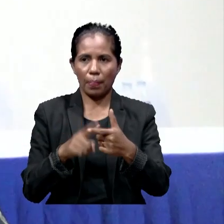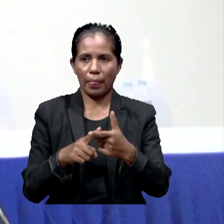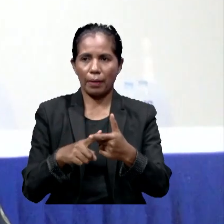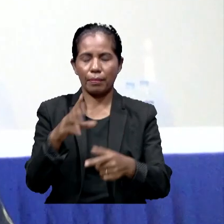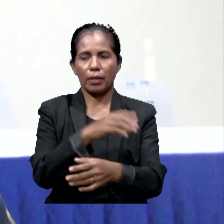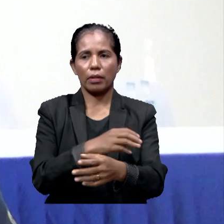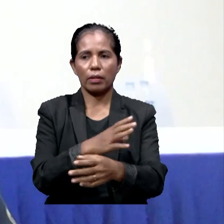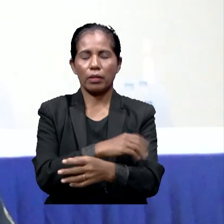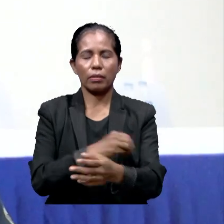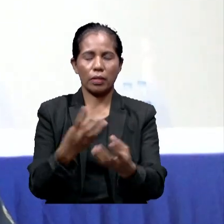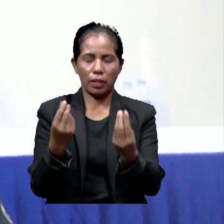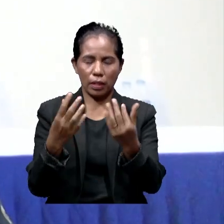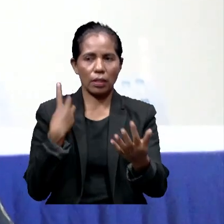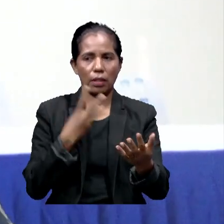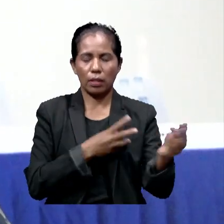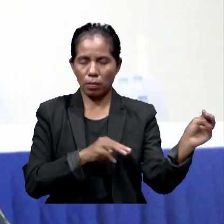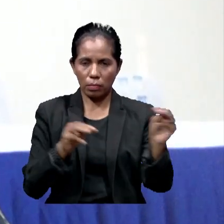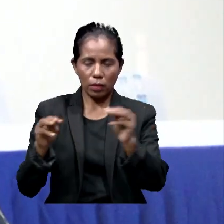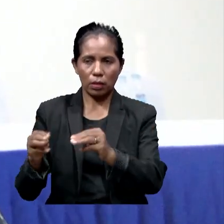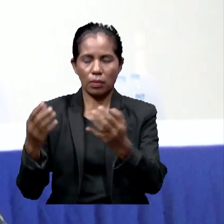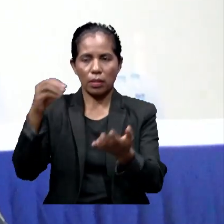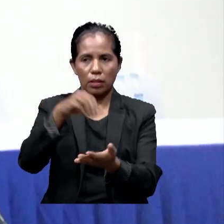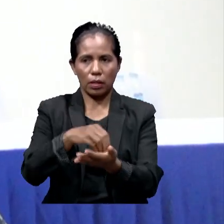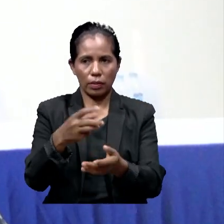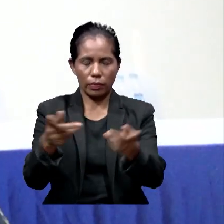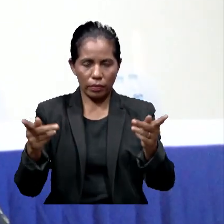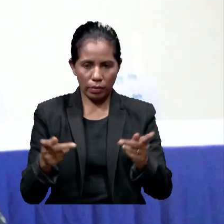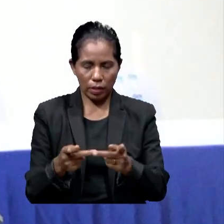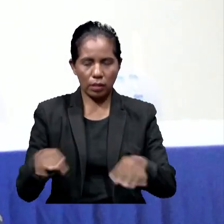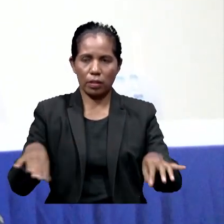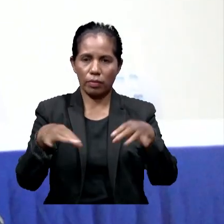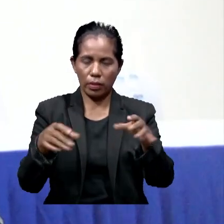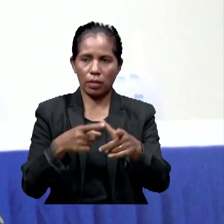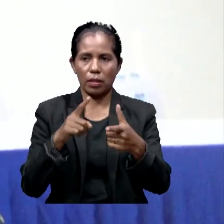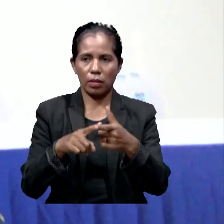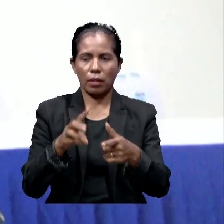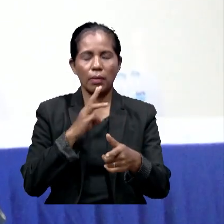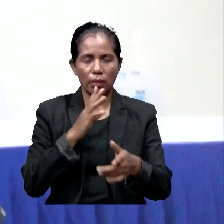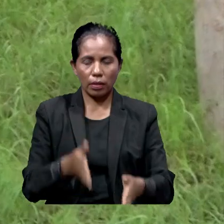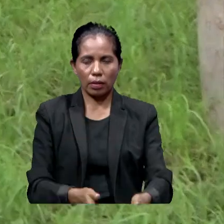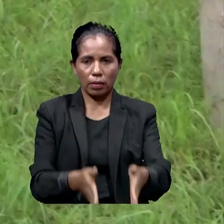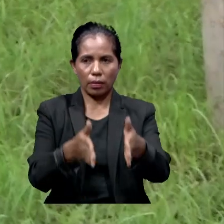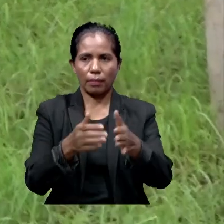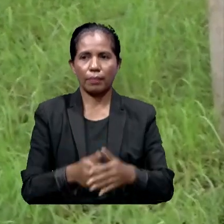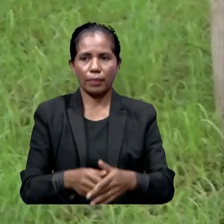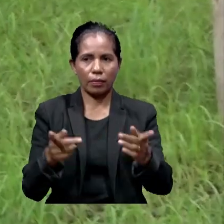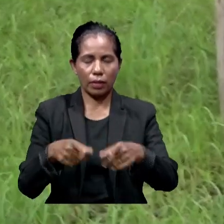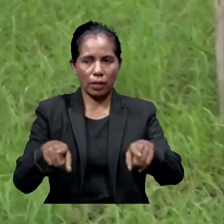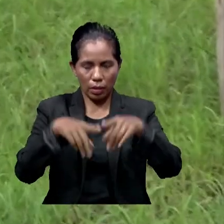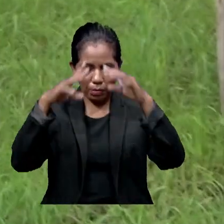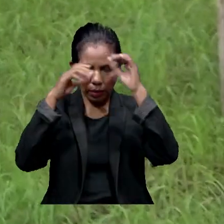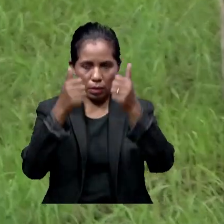kerike rehenek na bemane ita mobiliza na batau ya terreno bedalan sernes como que ona Ia fating hanesan